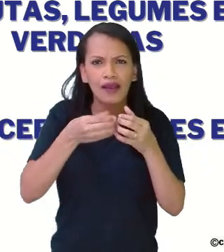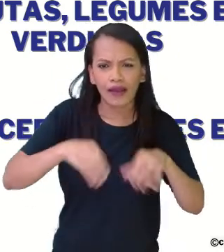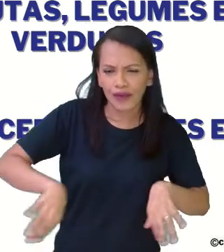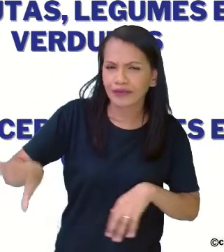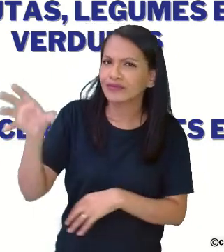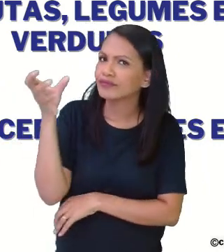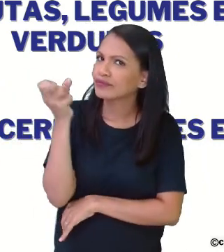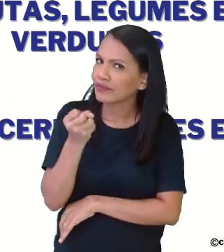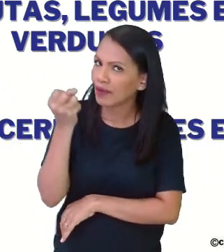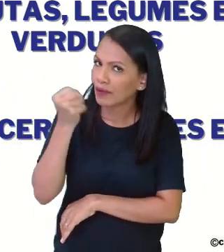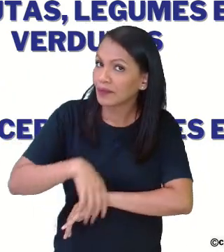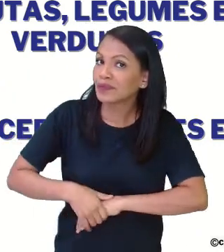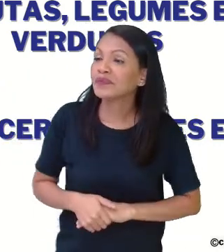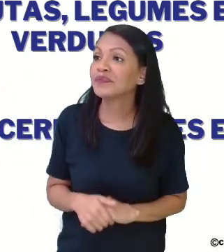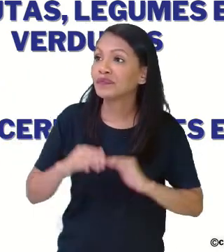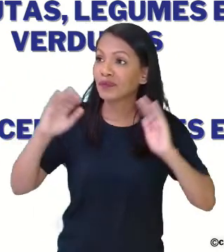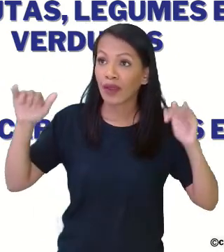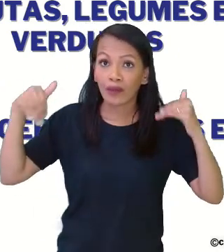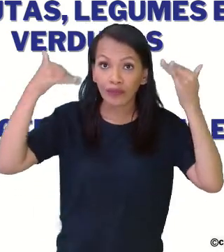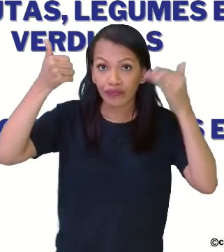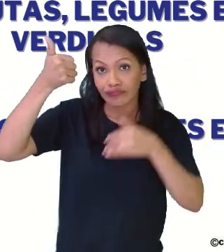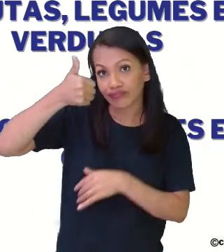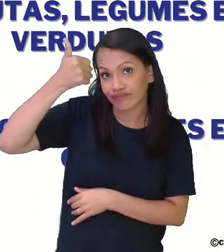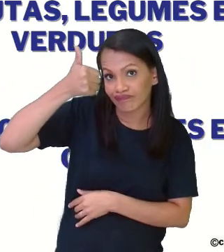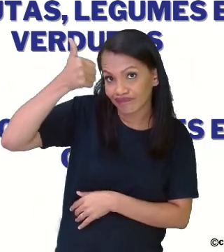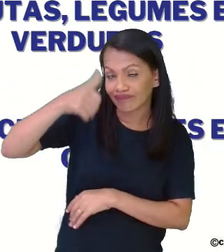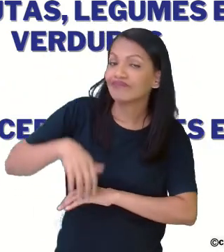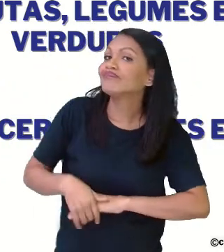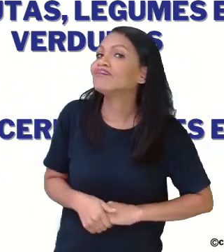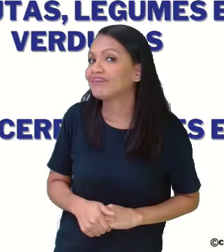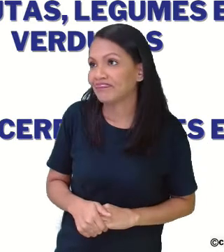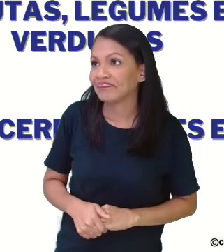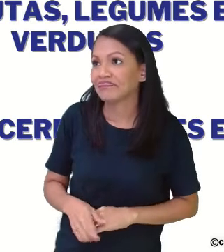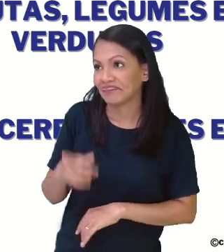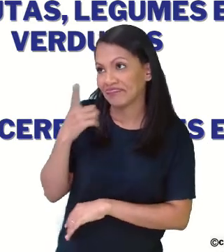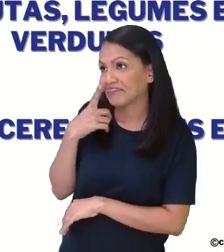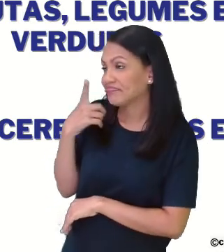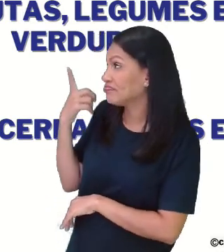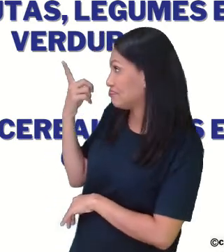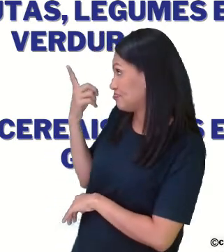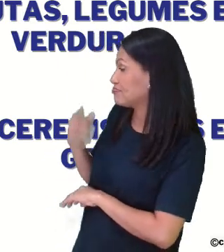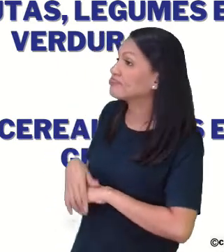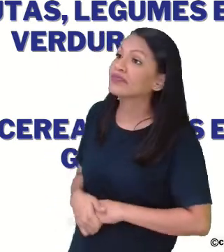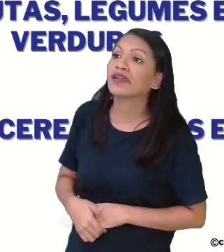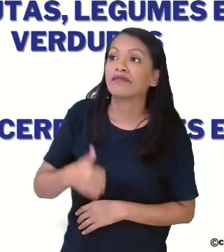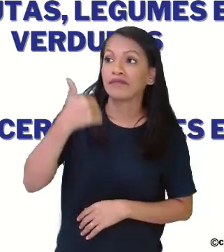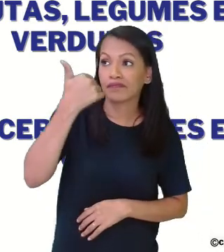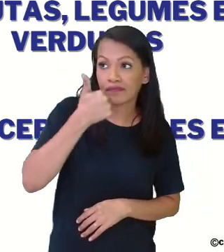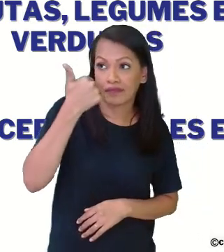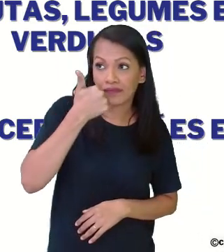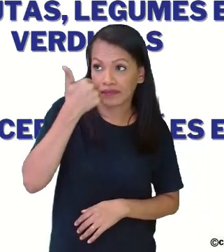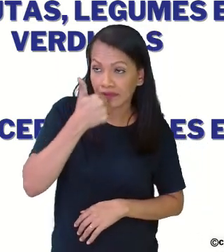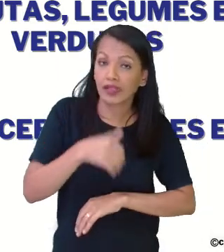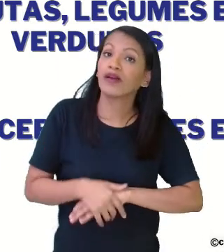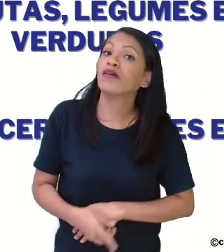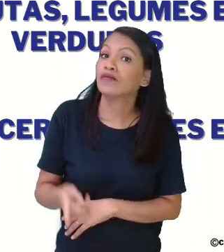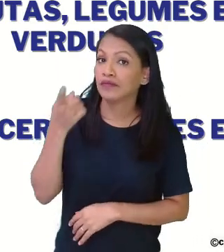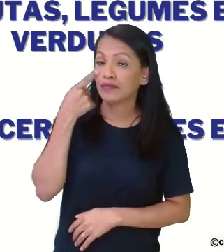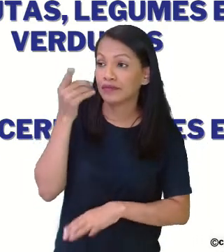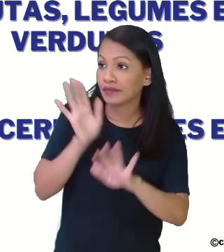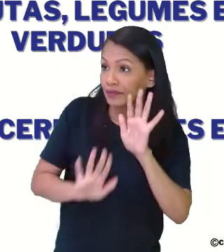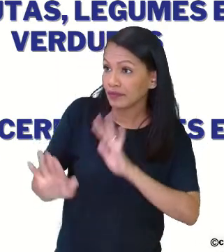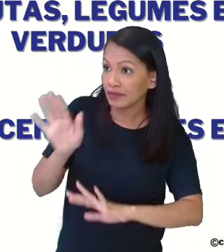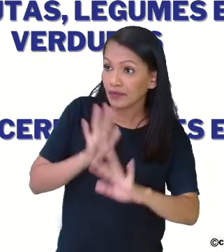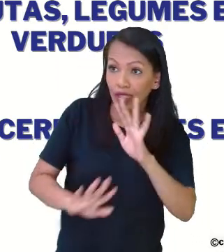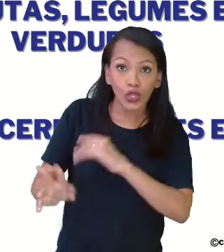e queijos. E lá no topo da pirâmide, que a gente deve consumir aí, atentar, a gente não pode